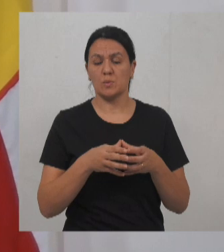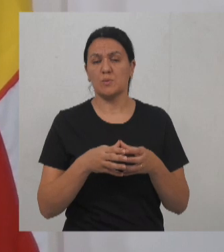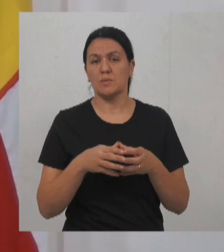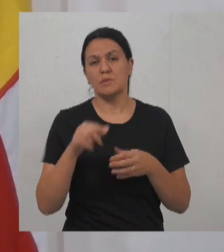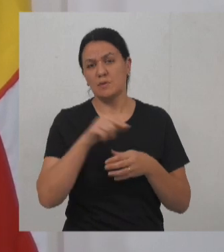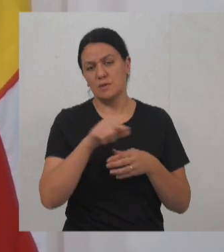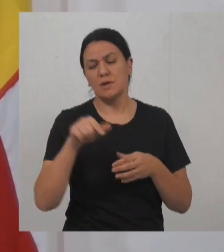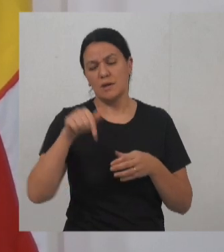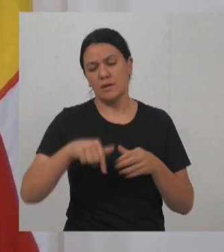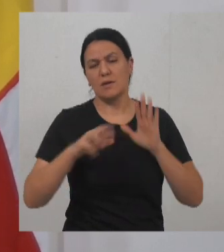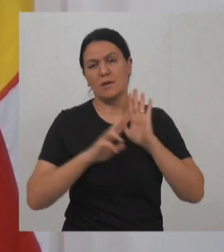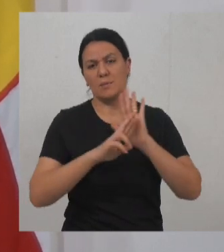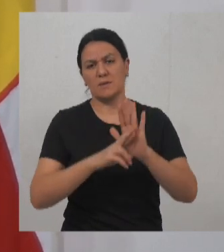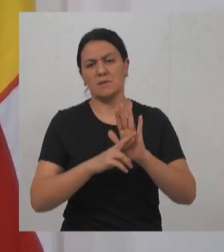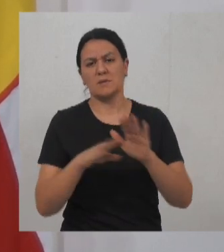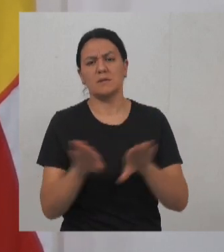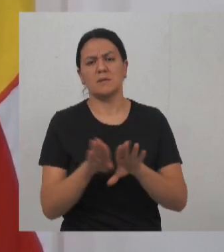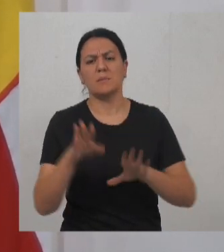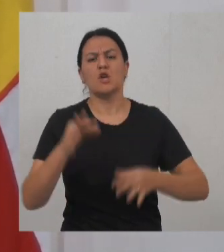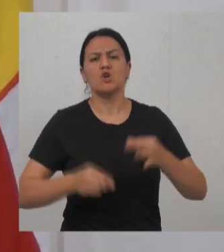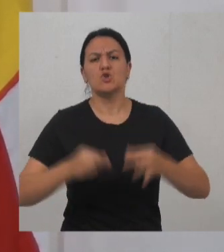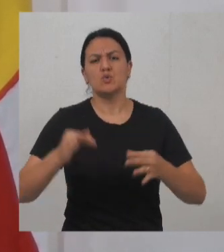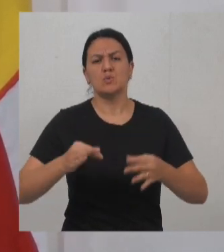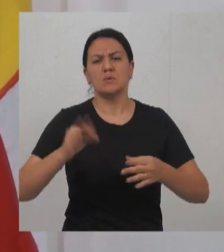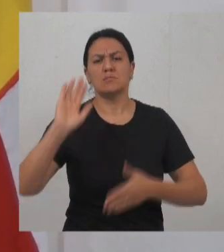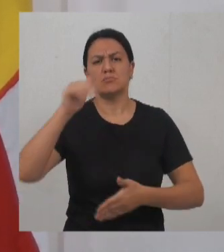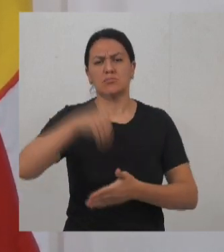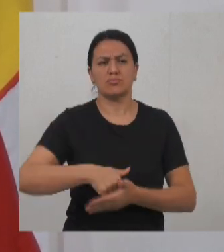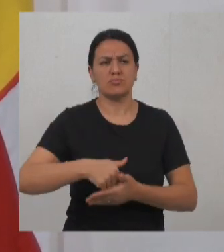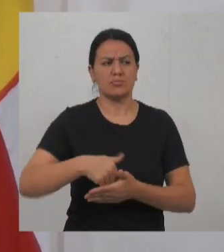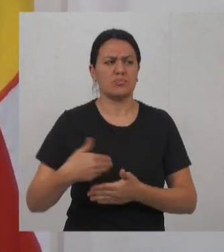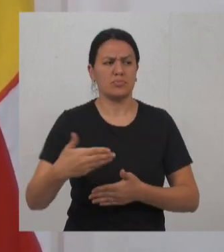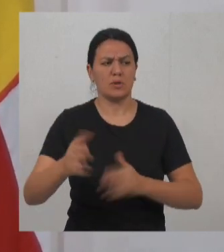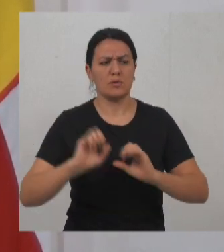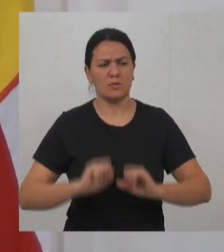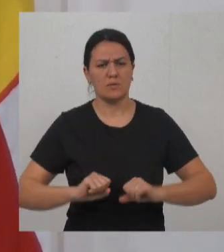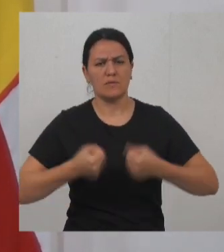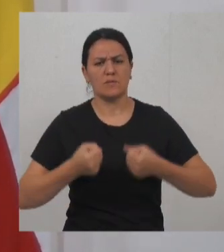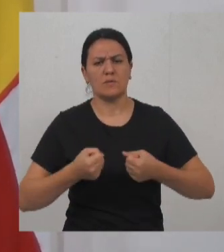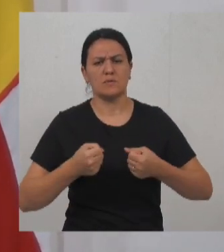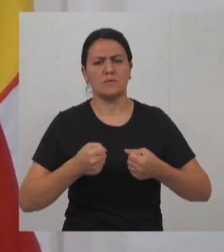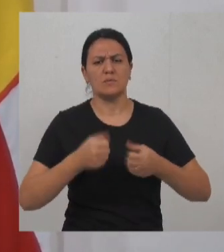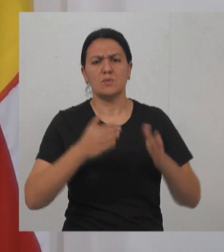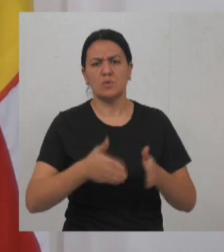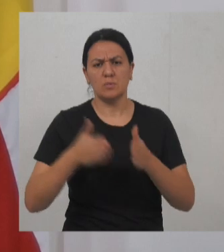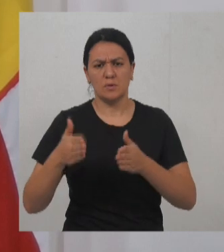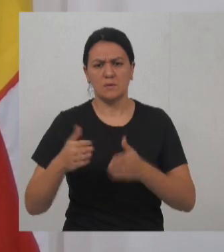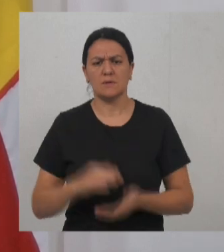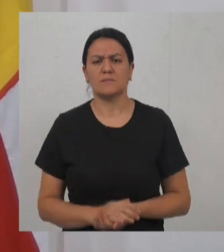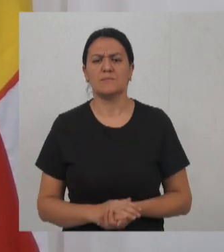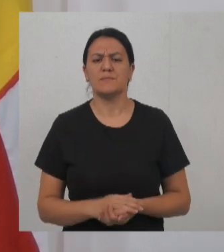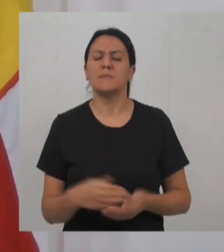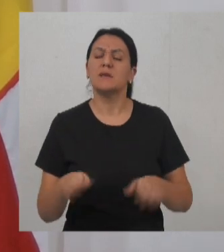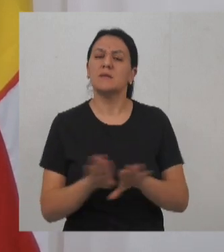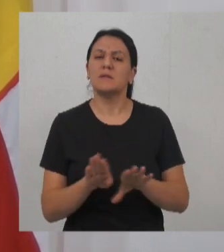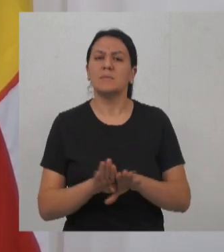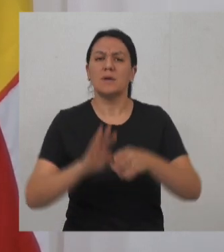bem representaram, e os juízes eleitorais pelo empenho e dedicação no processo eleitoral. Queria